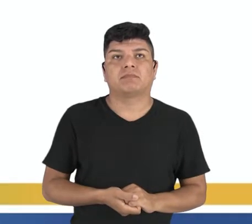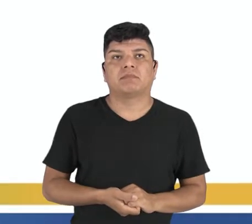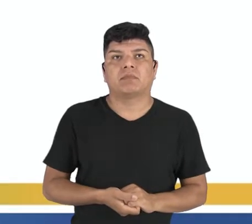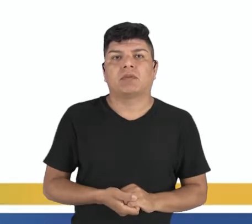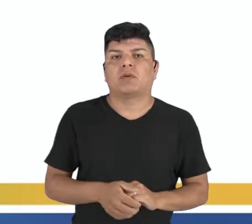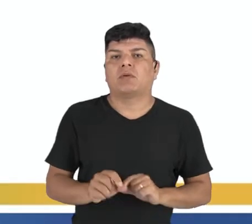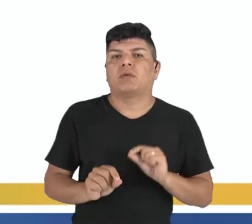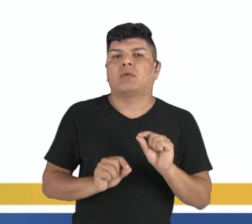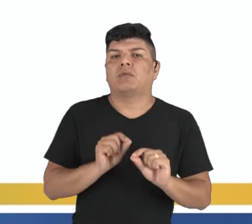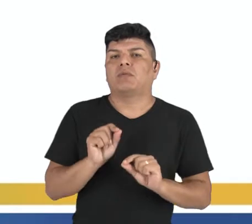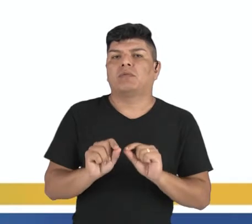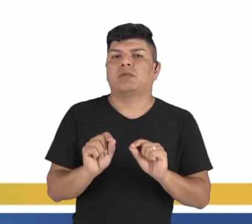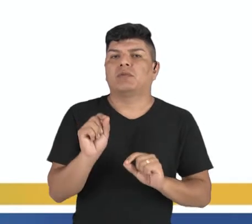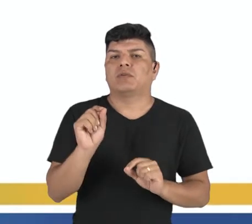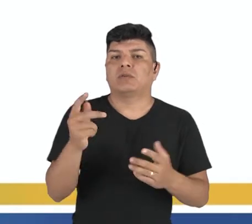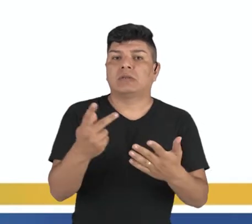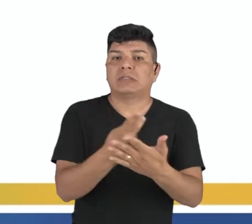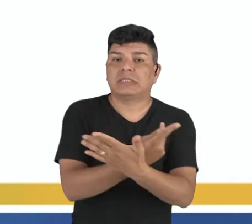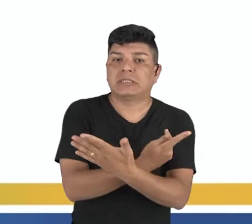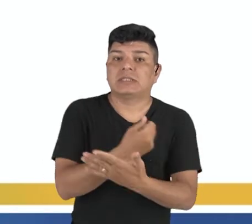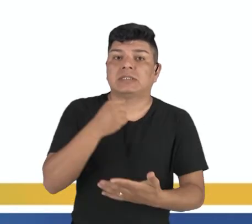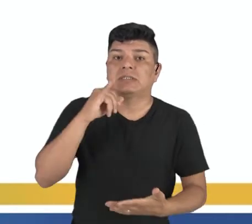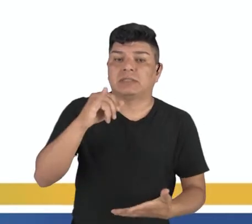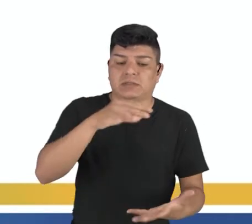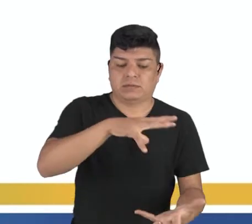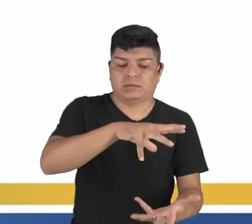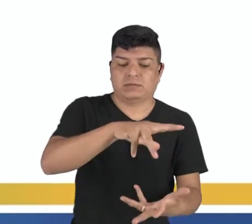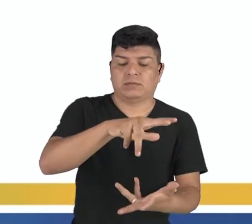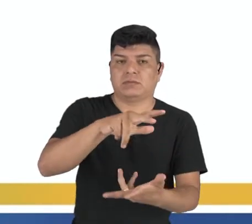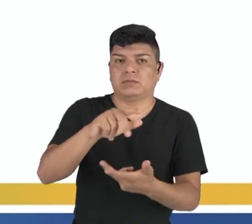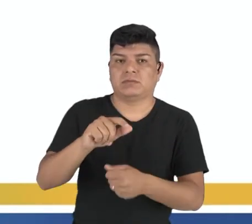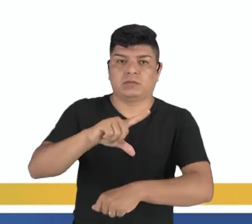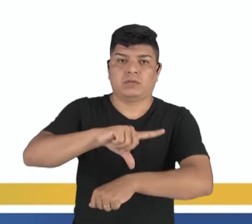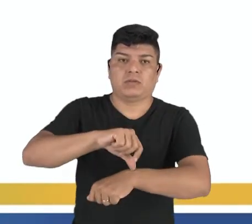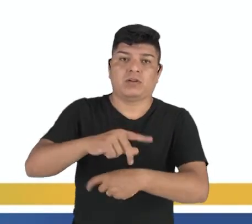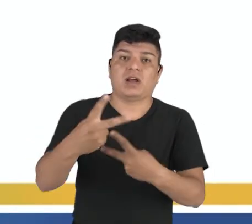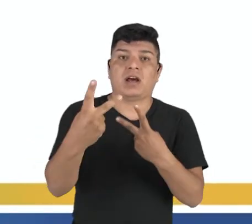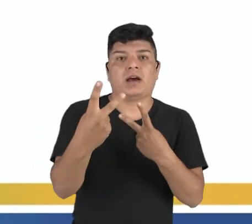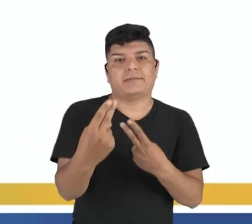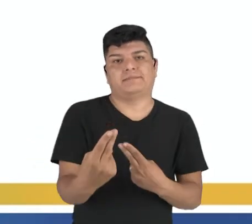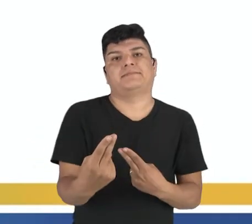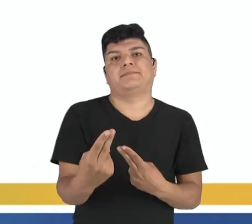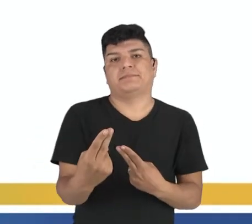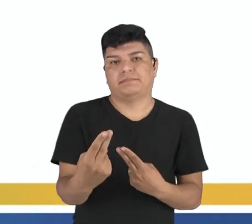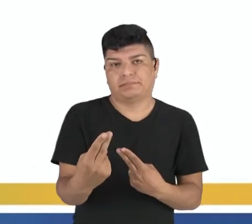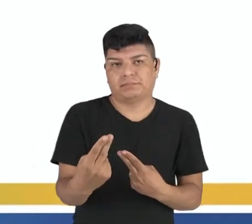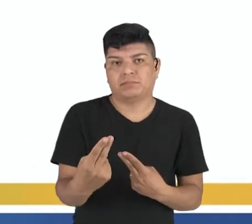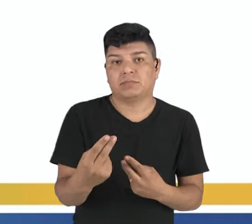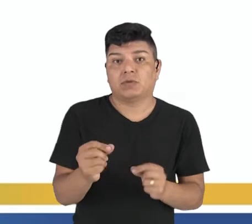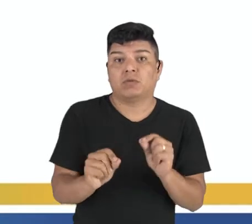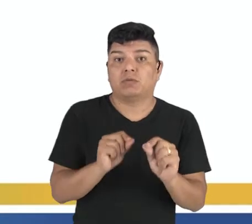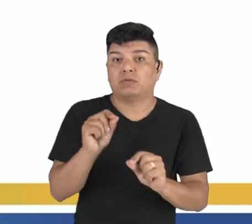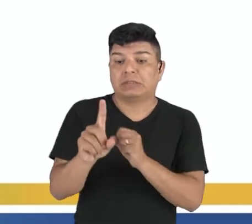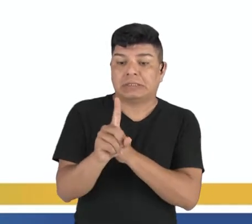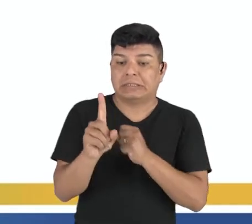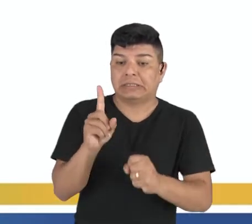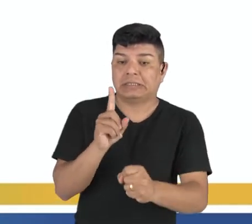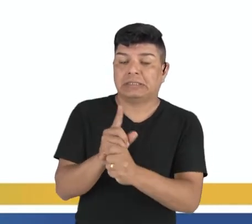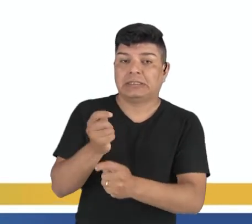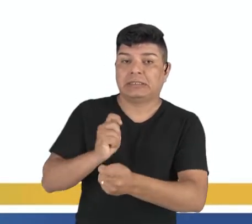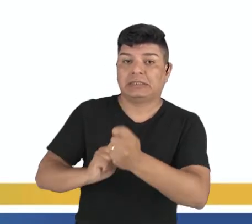que aconteceria se o mundo inteiro tivesse a mesma hora? Qual seria o impacto social e